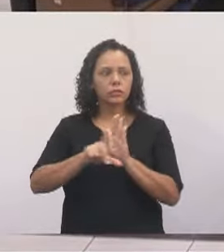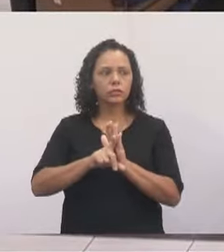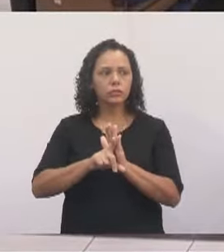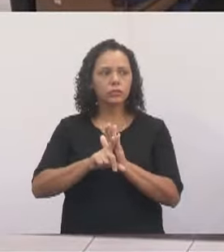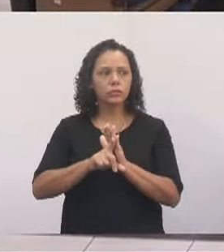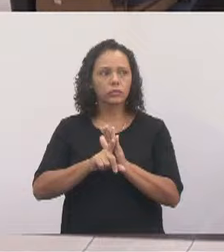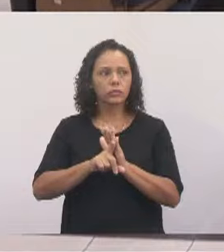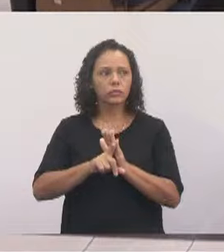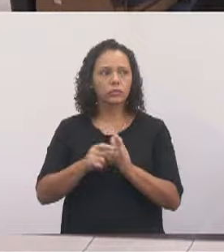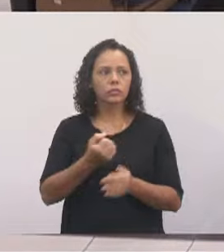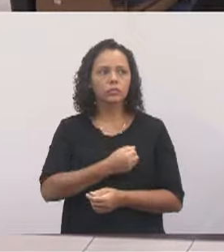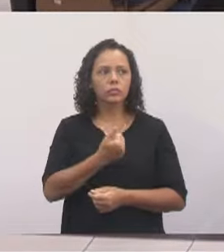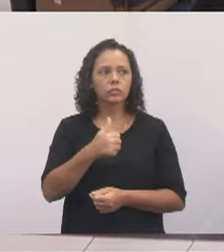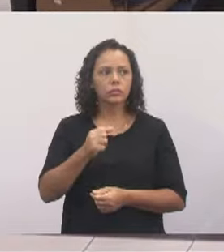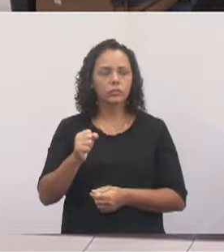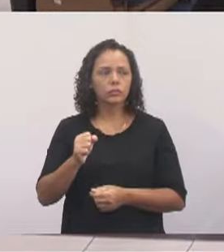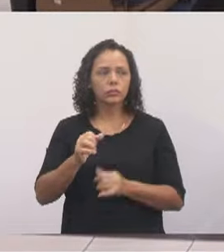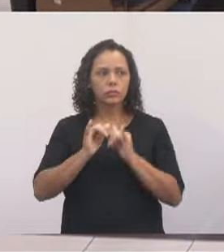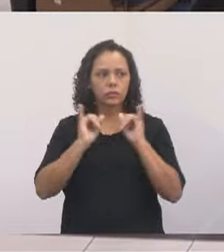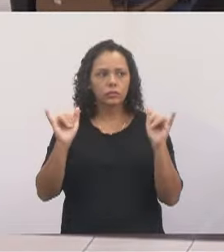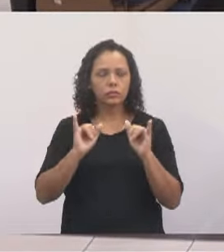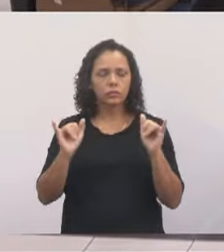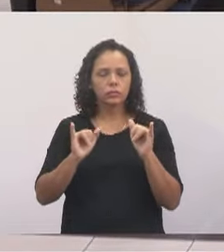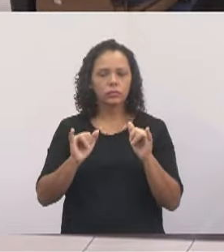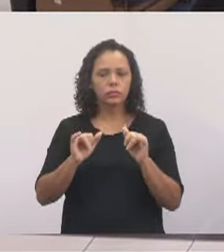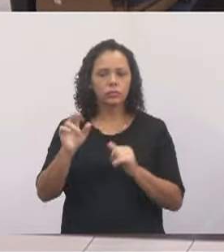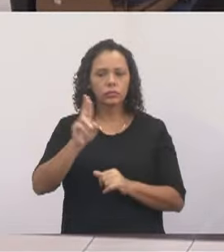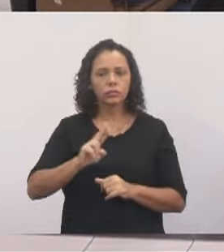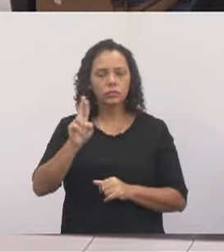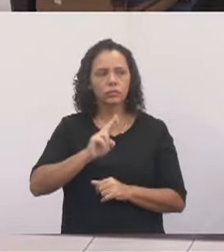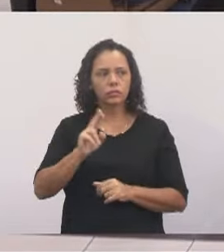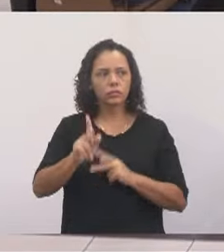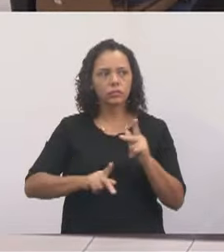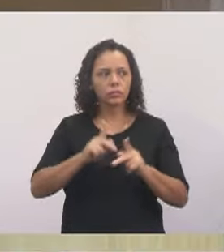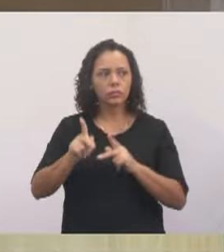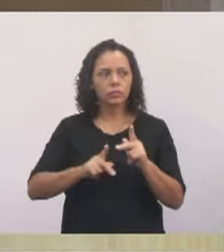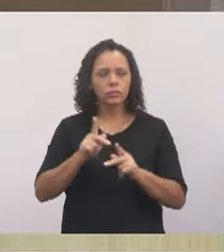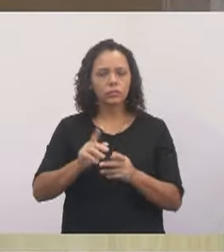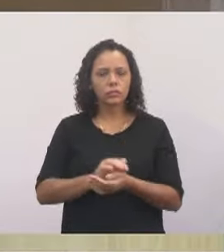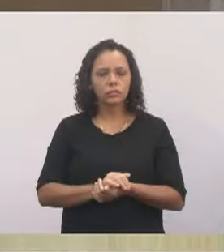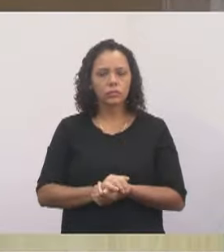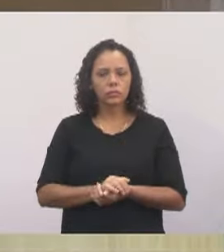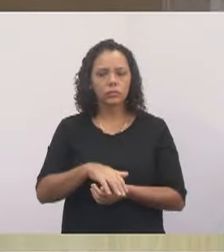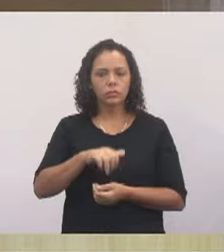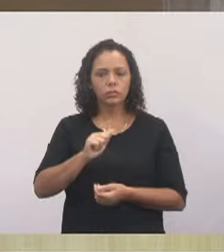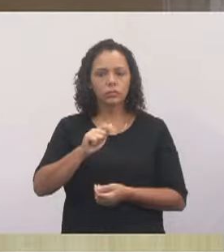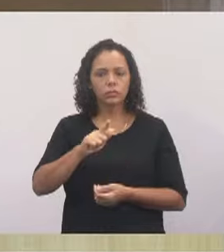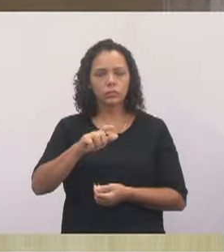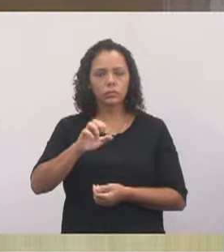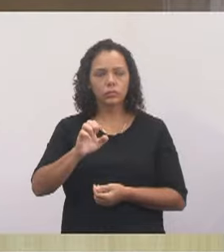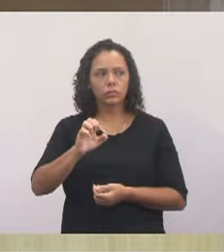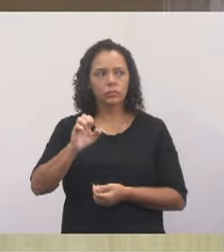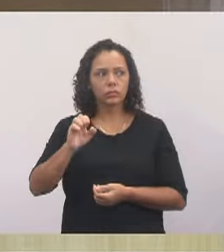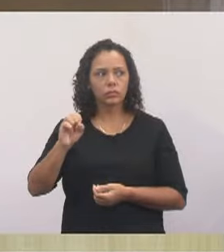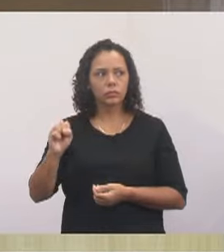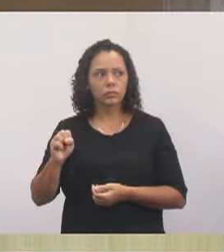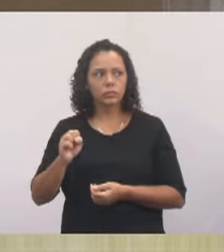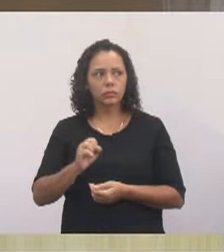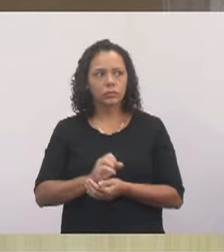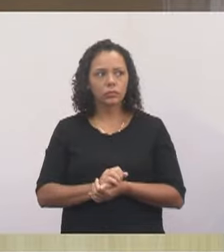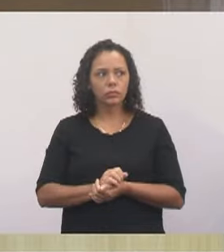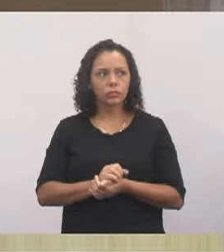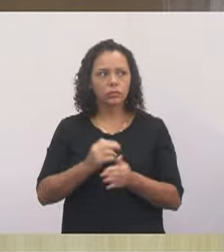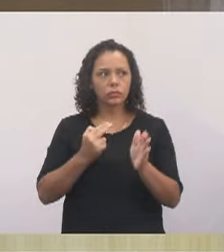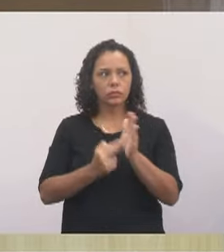2024 declara de utilidade pública a AUGES, Associação de Liangong, Esporte, Educação e Saúde.